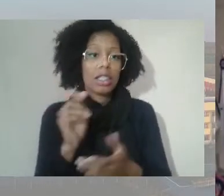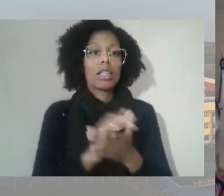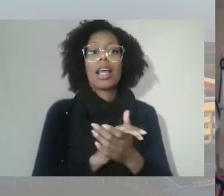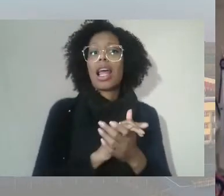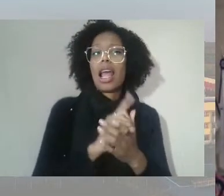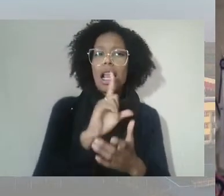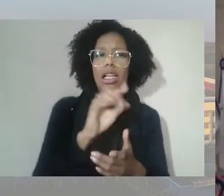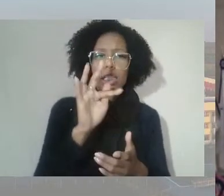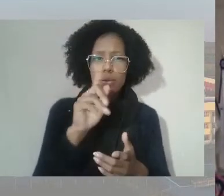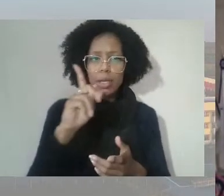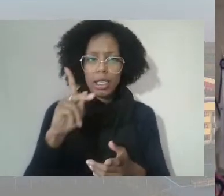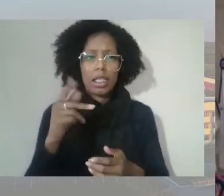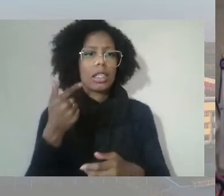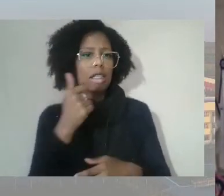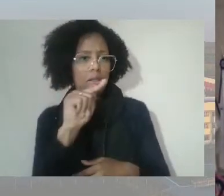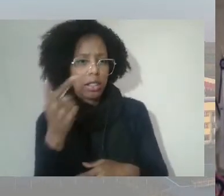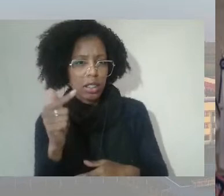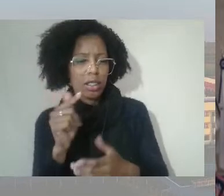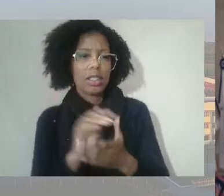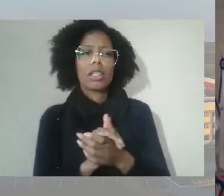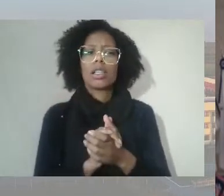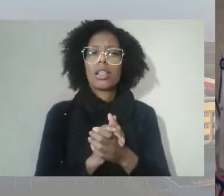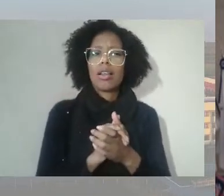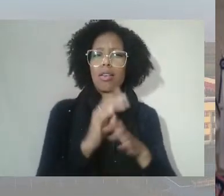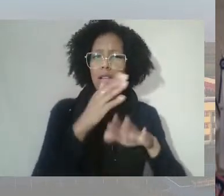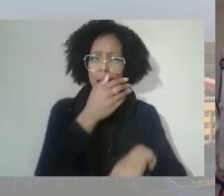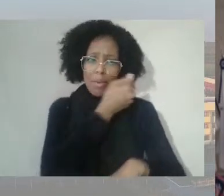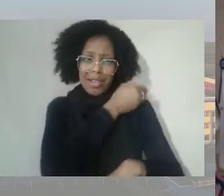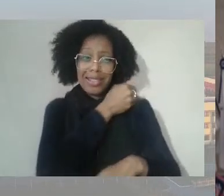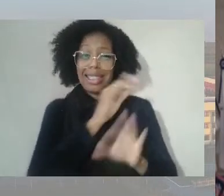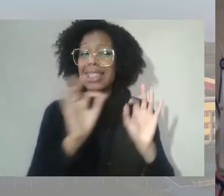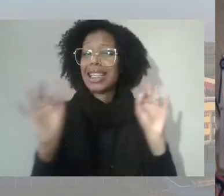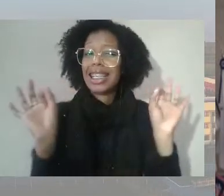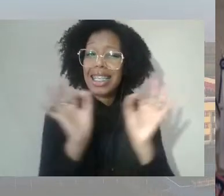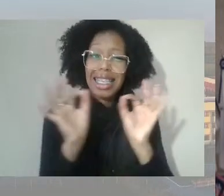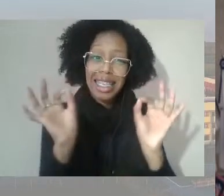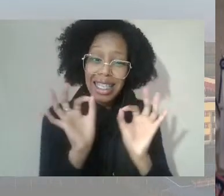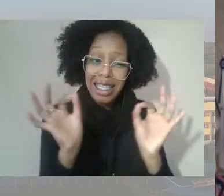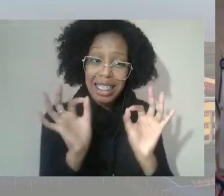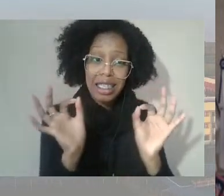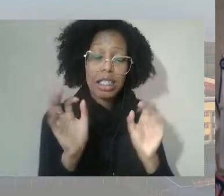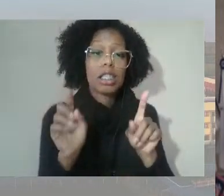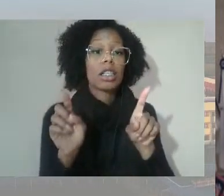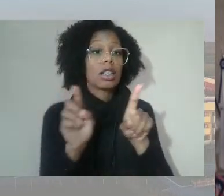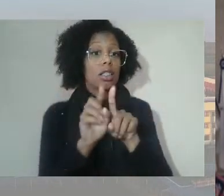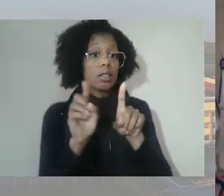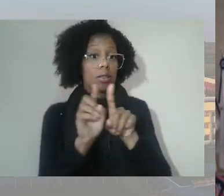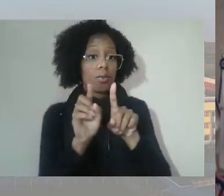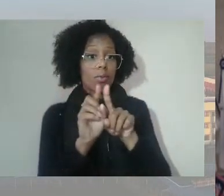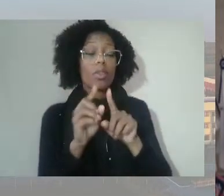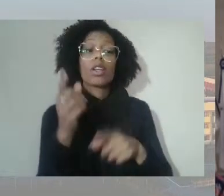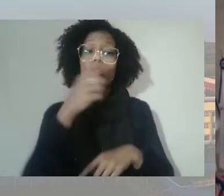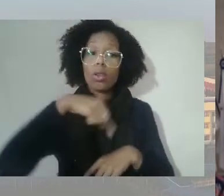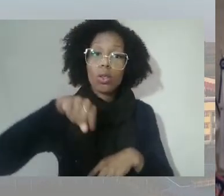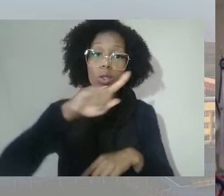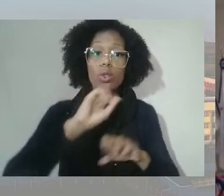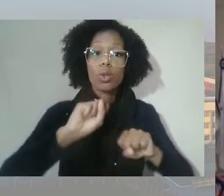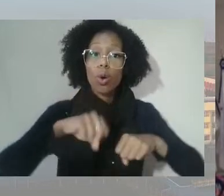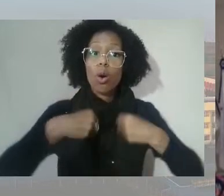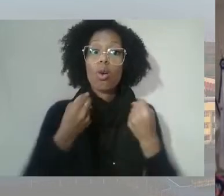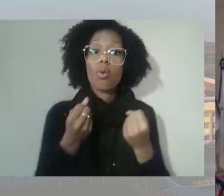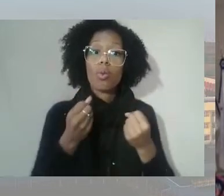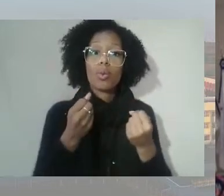anti-LGBT-mofóbico, antissexista, anticapacitista, e temos como sul de nossas ações práticas atitudes